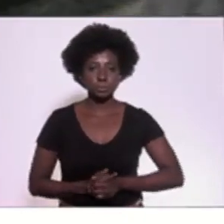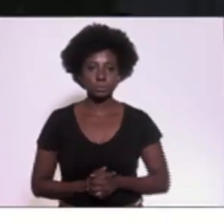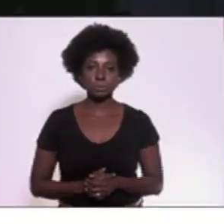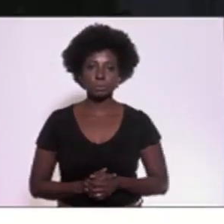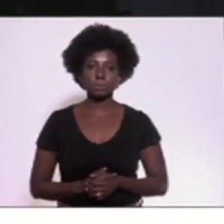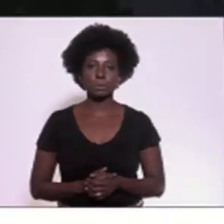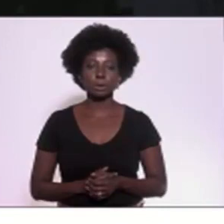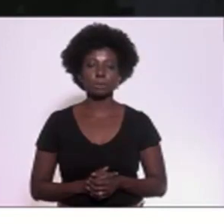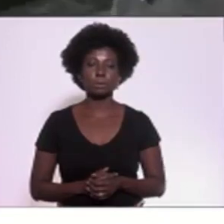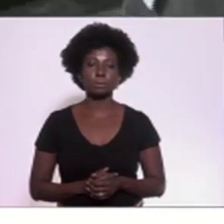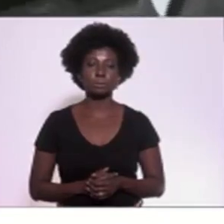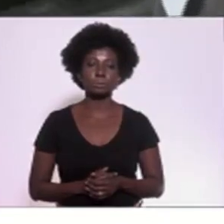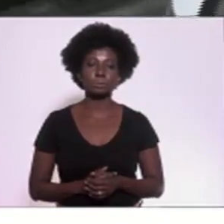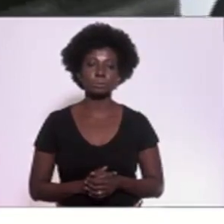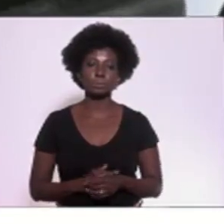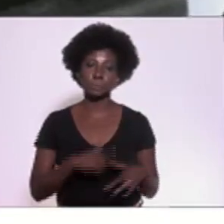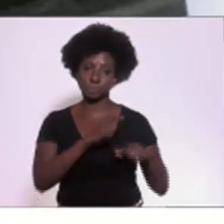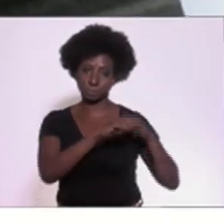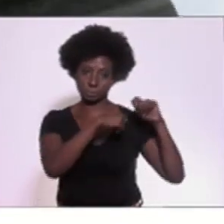Orçamento. Orçamento.